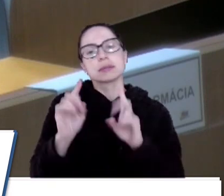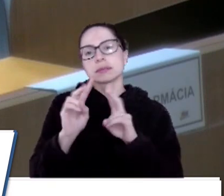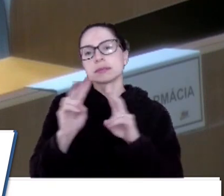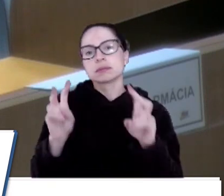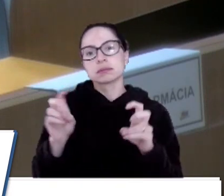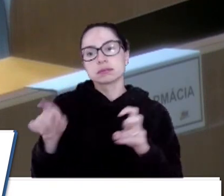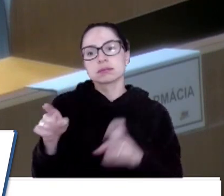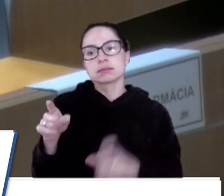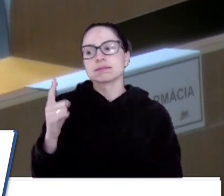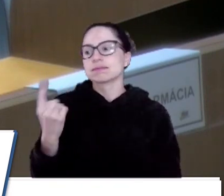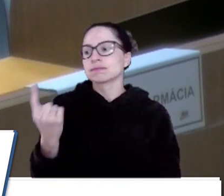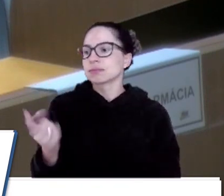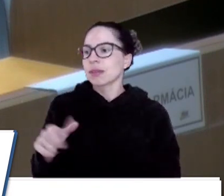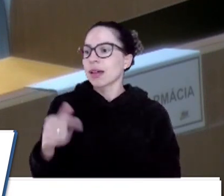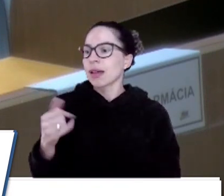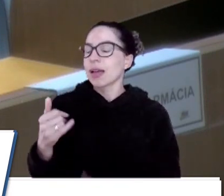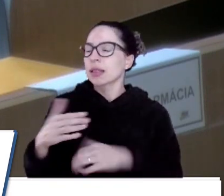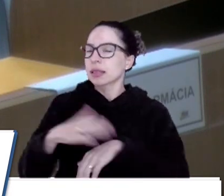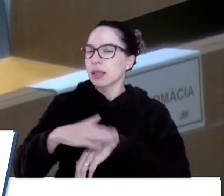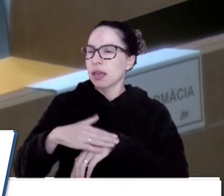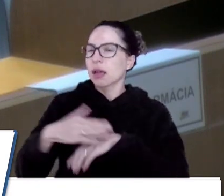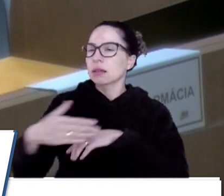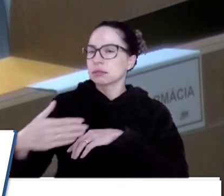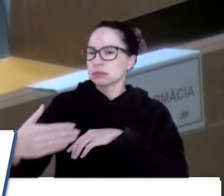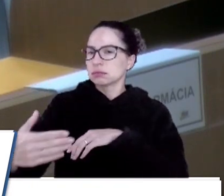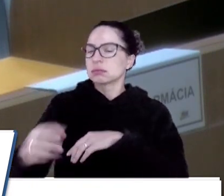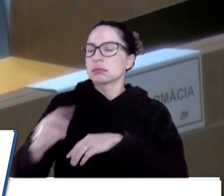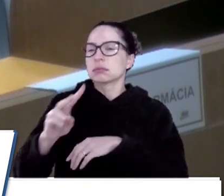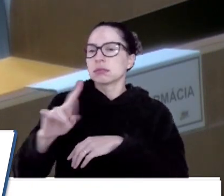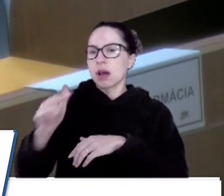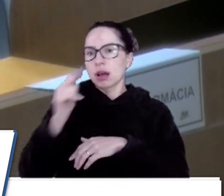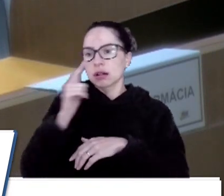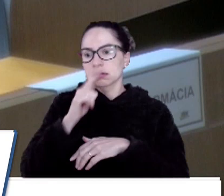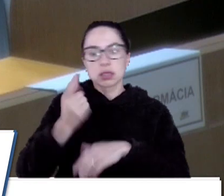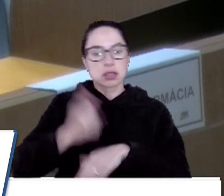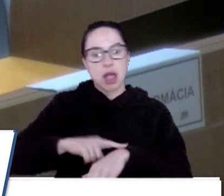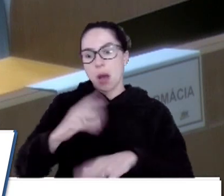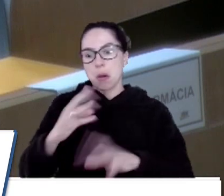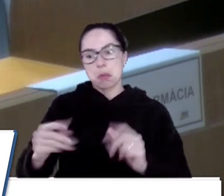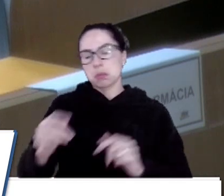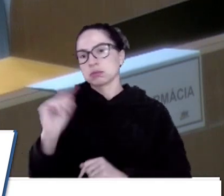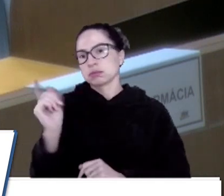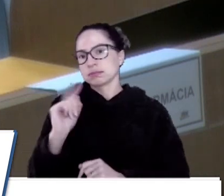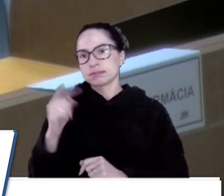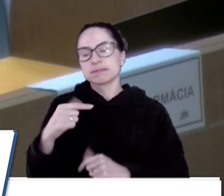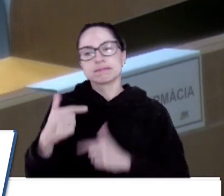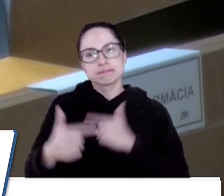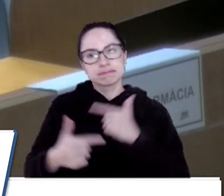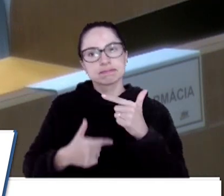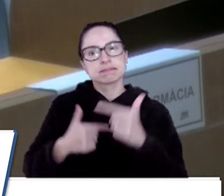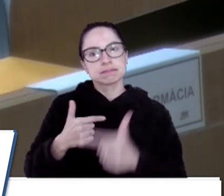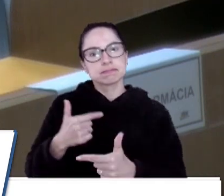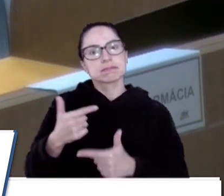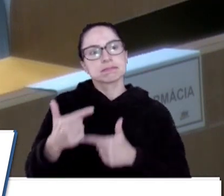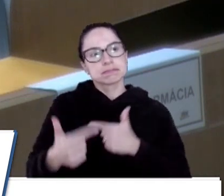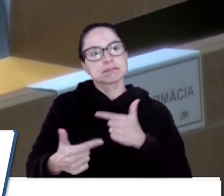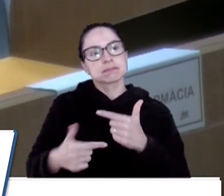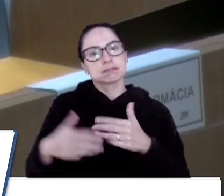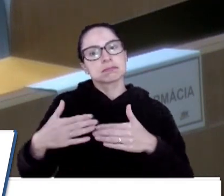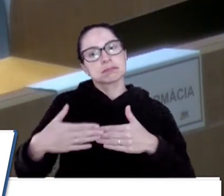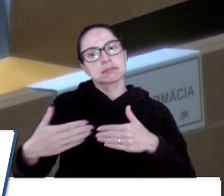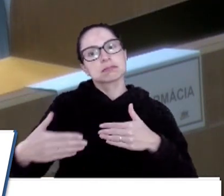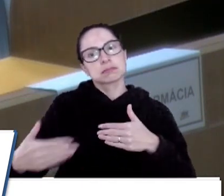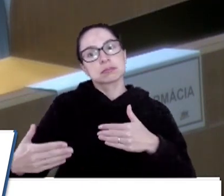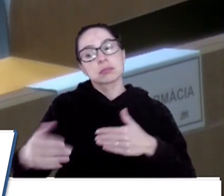uma questão a longo prazo, né? É um negócio que a gente não vai conseguir resolver de um dia para o outro, né? Tem que fazer um trabalho a longo prazo para